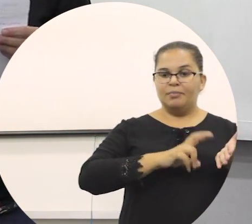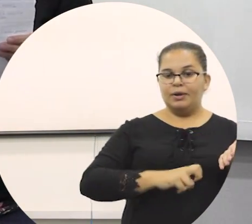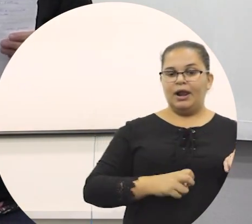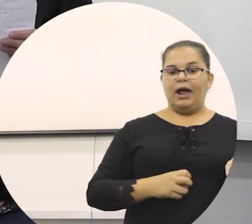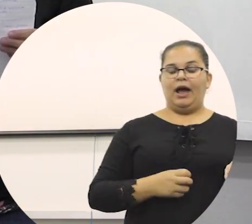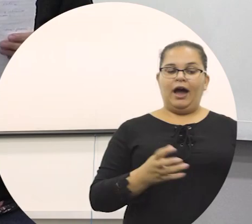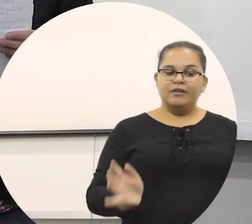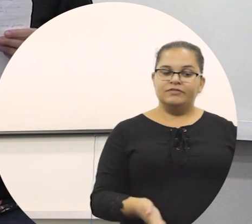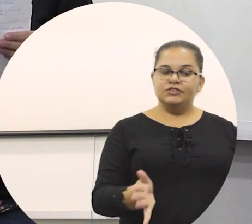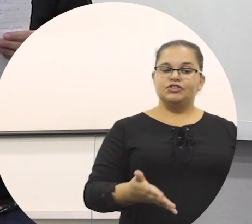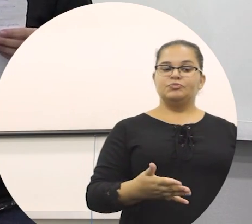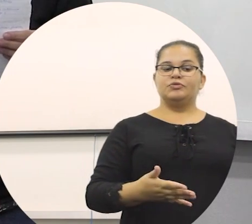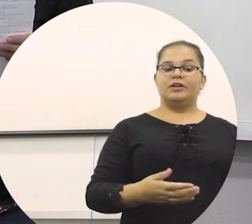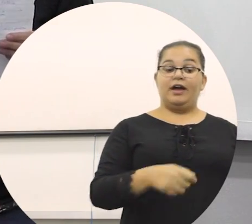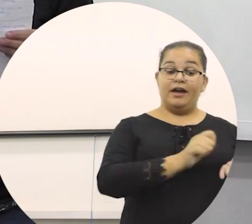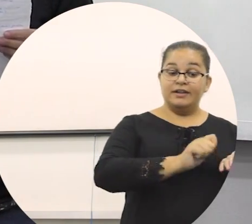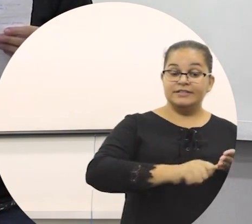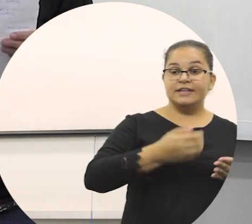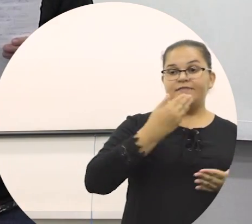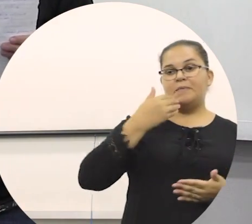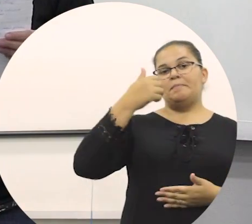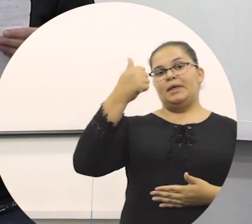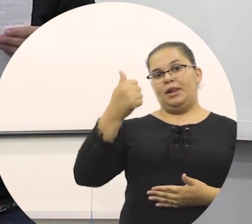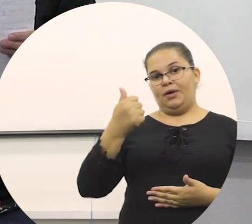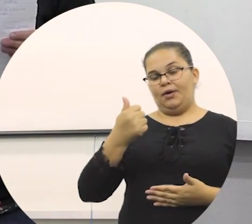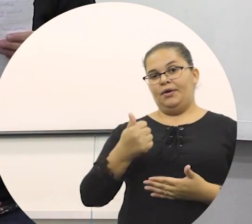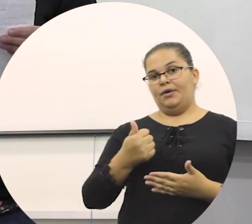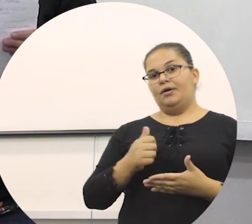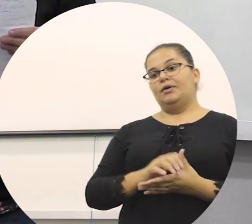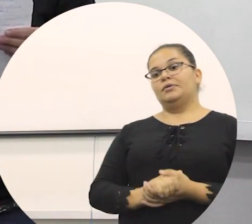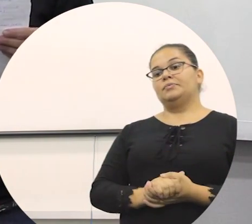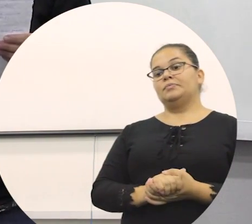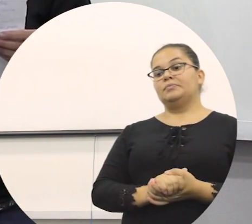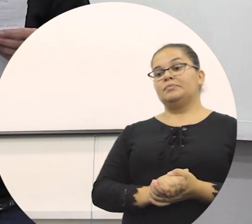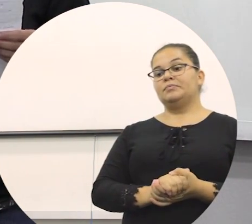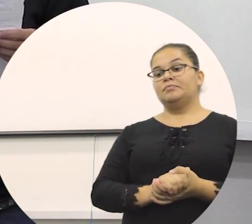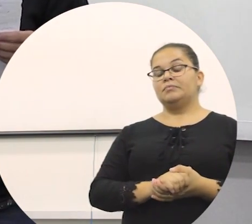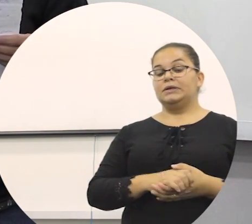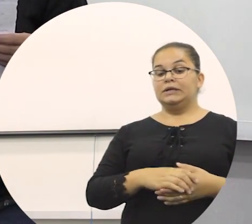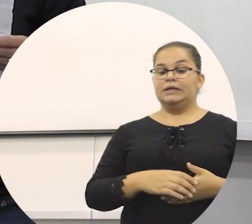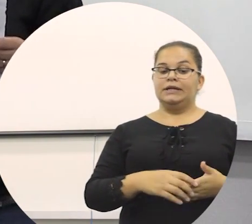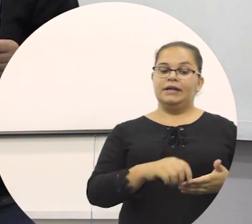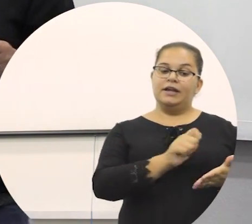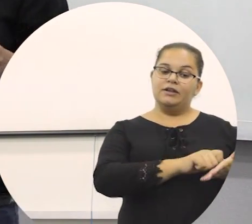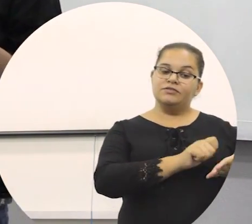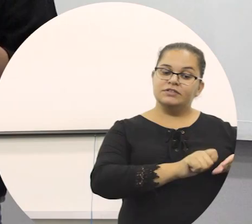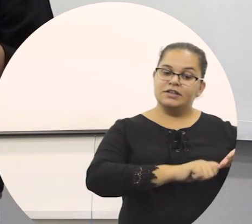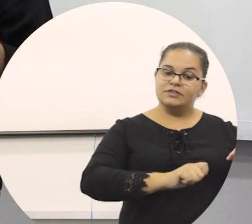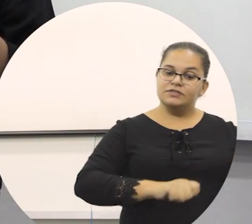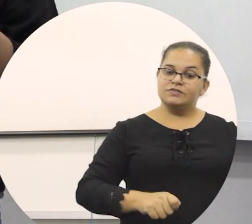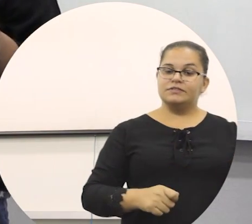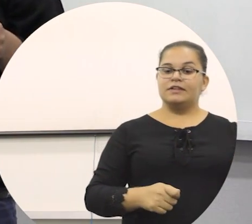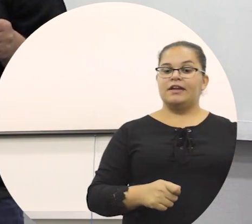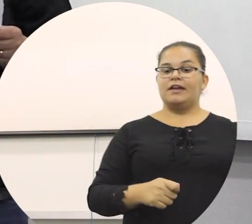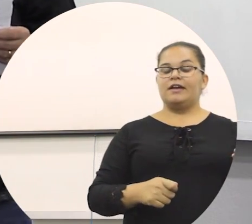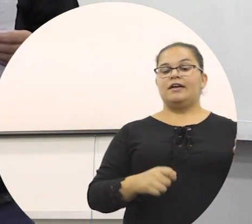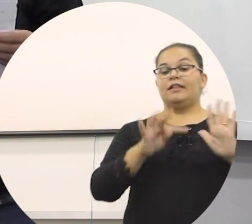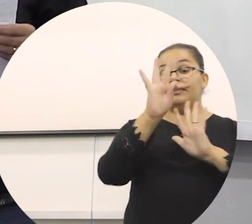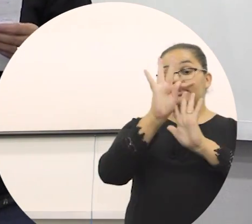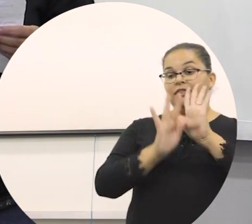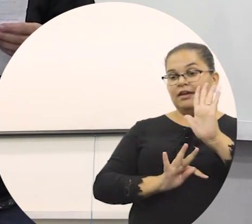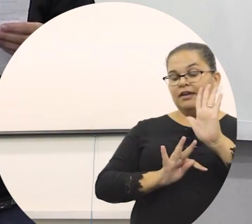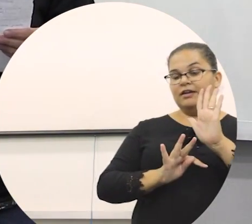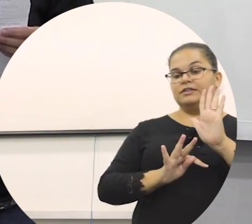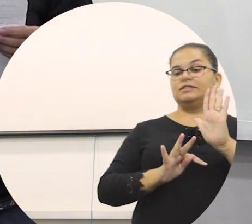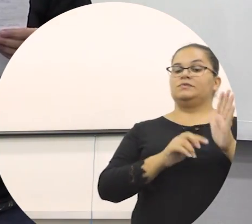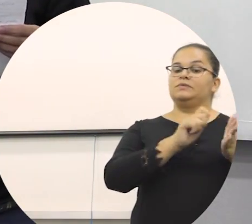que eu vou melhorar essa produção dele, que elementos eu vou entrar aí, para que ele possa produzir um texto em língua de sinais